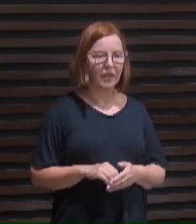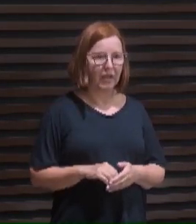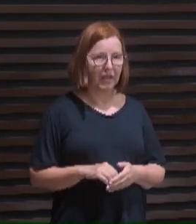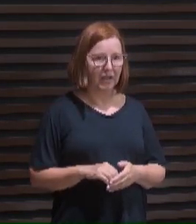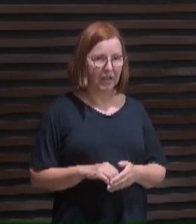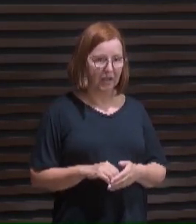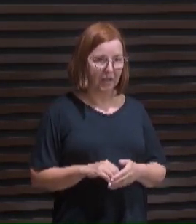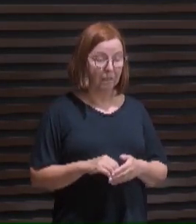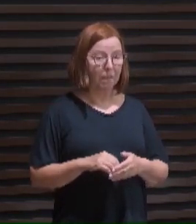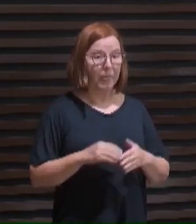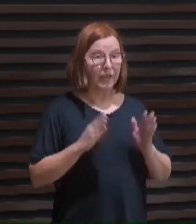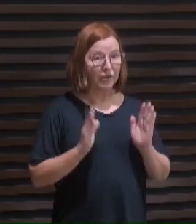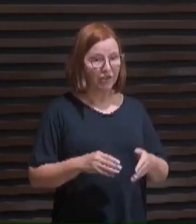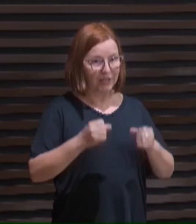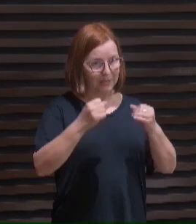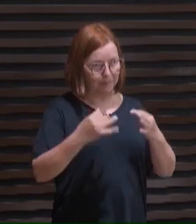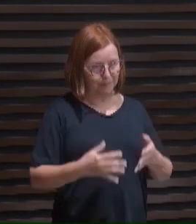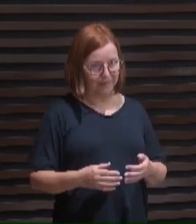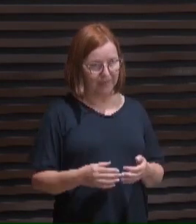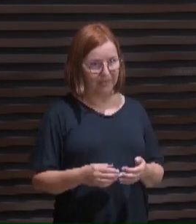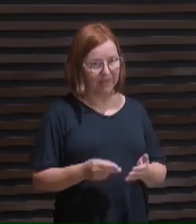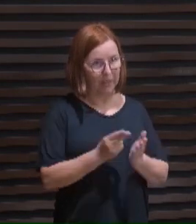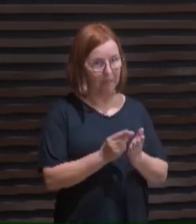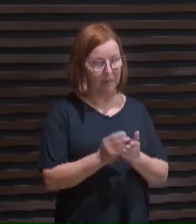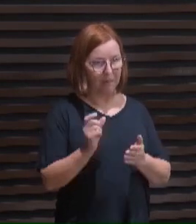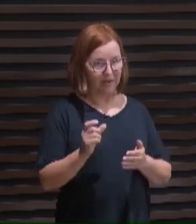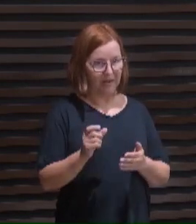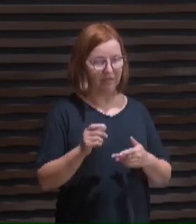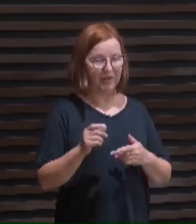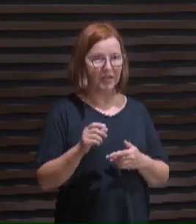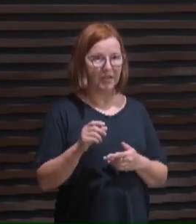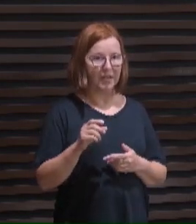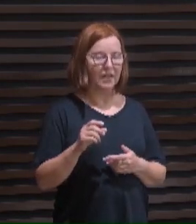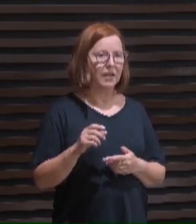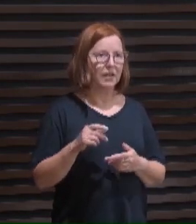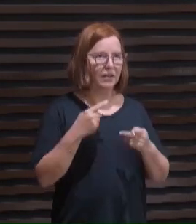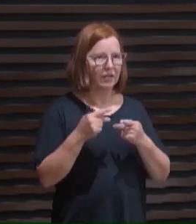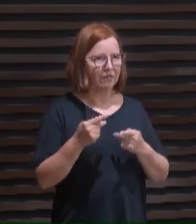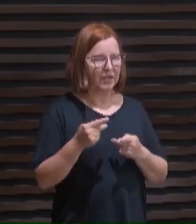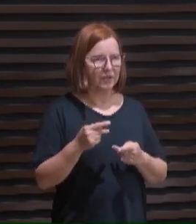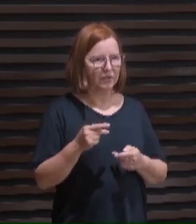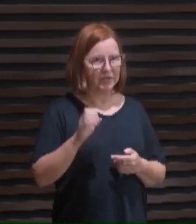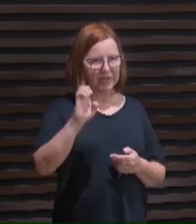só aparece 2 vezes na Bíblia. Os endemoniados de Gadara,